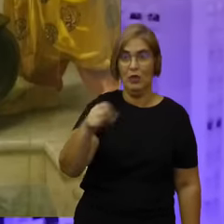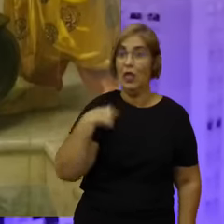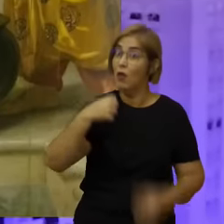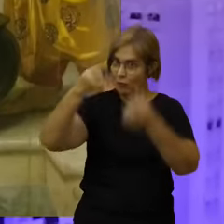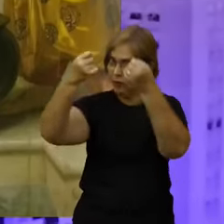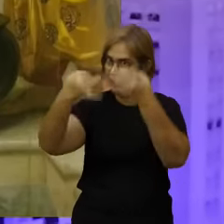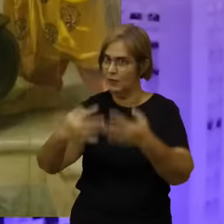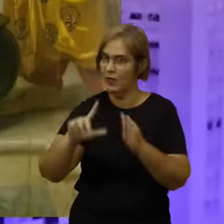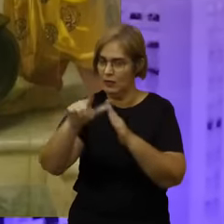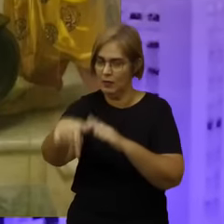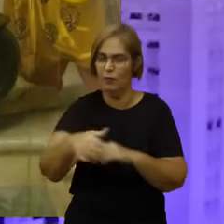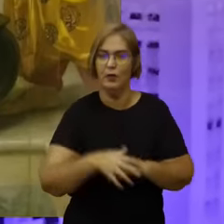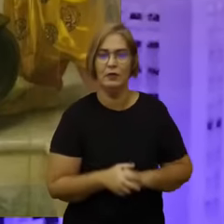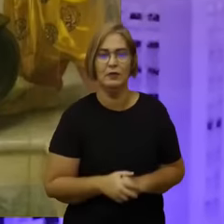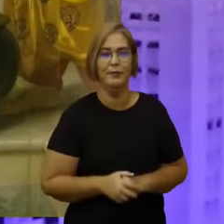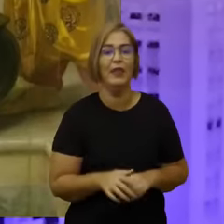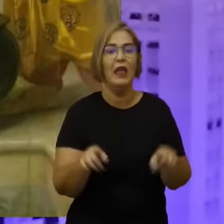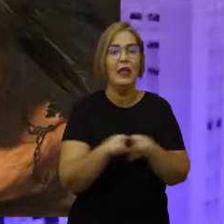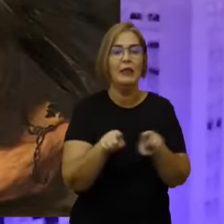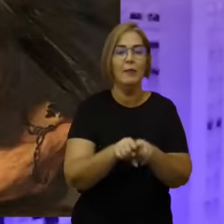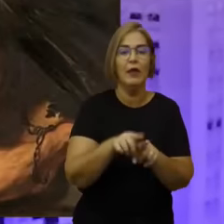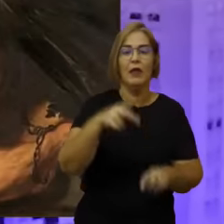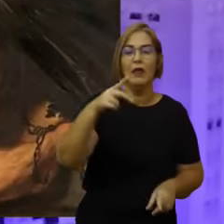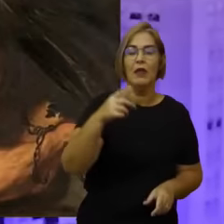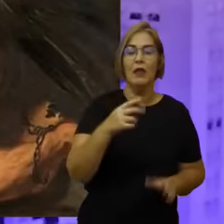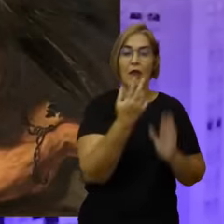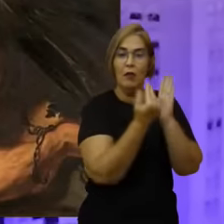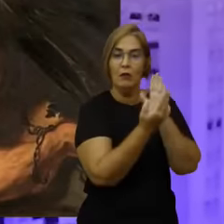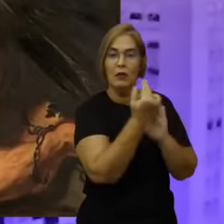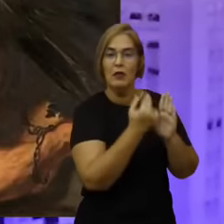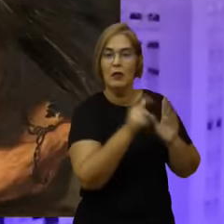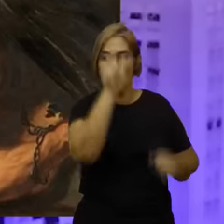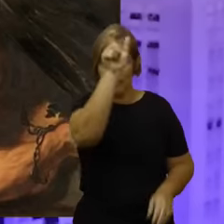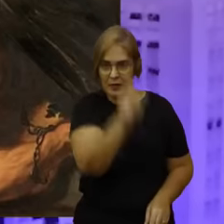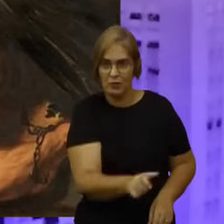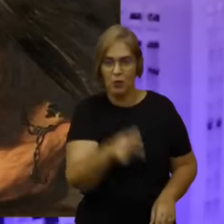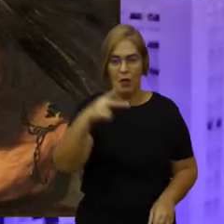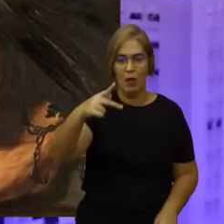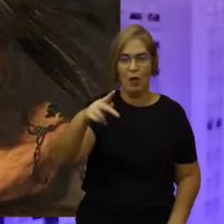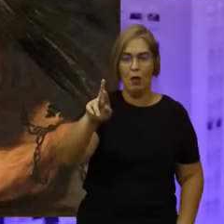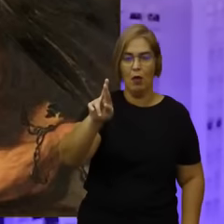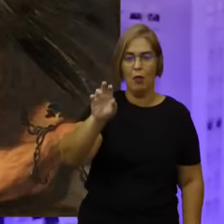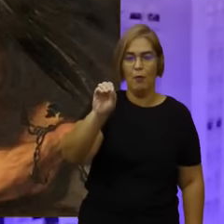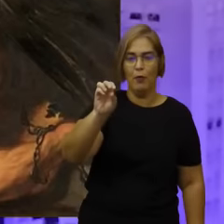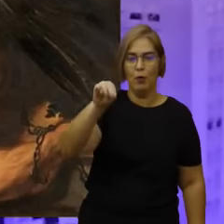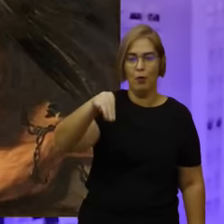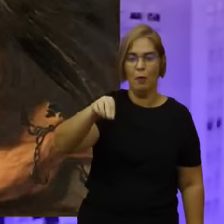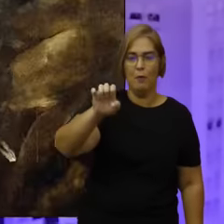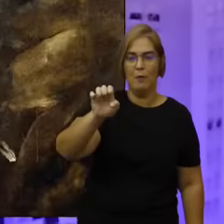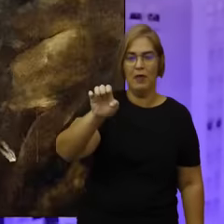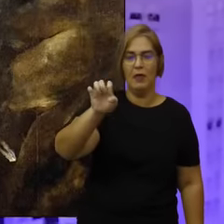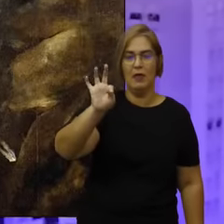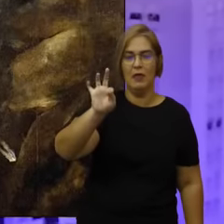a figura de Prometeu e finalmente a figura de Sisifu.